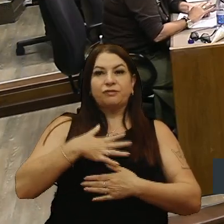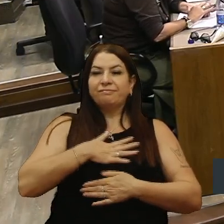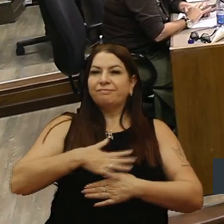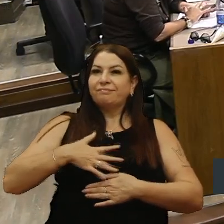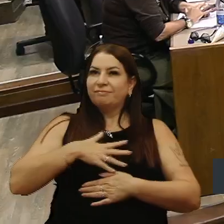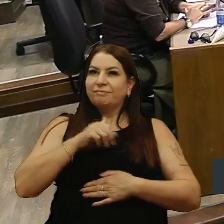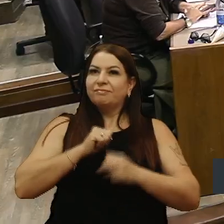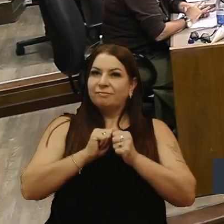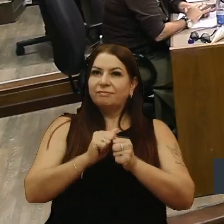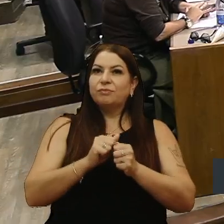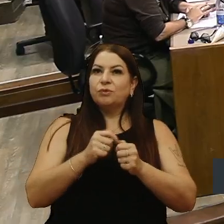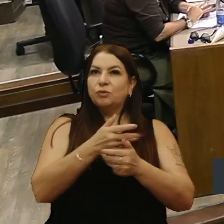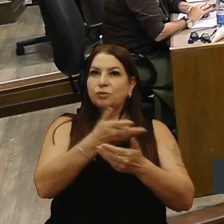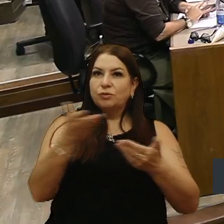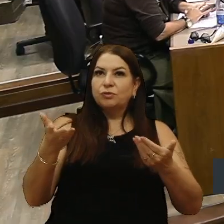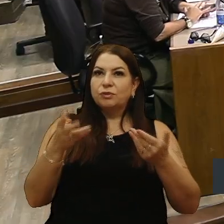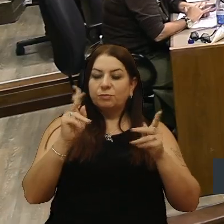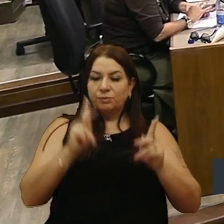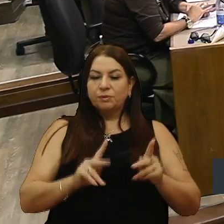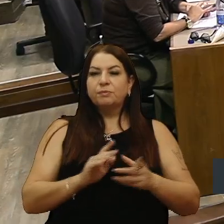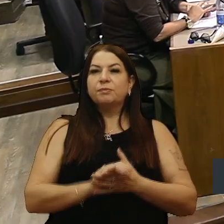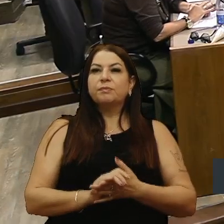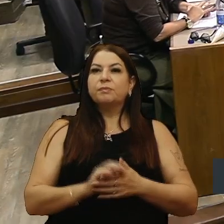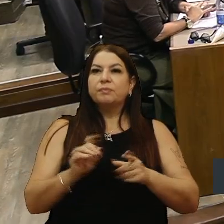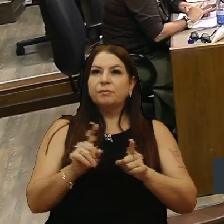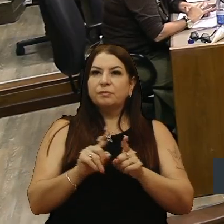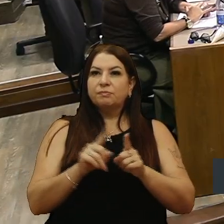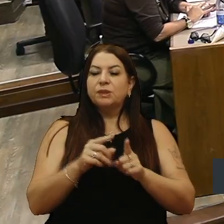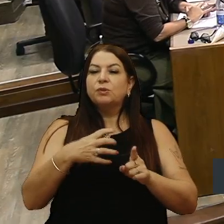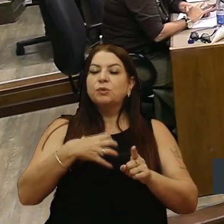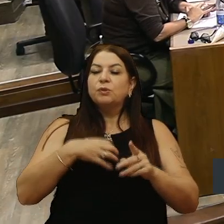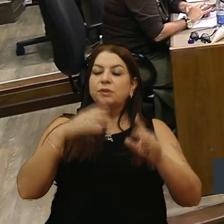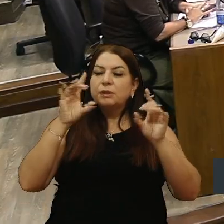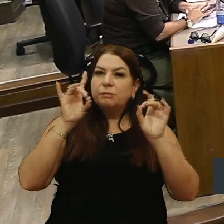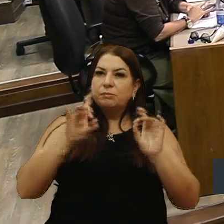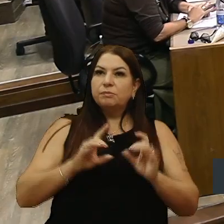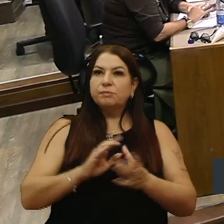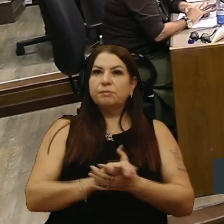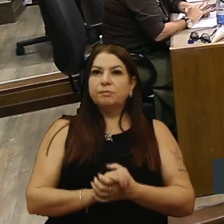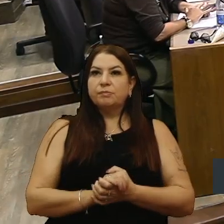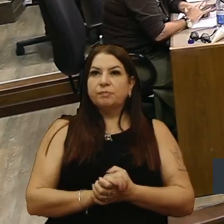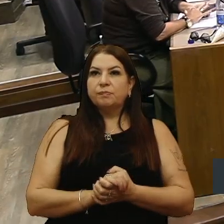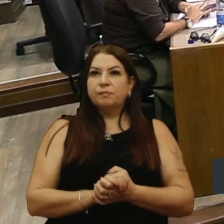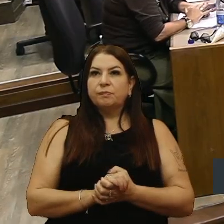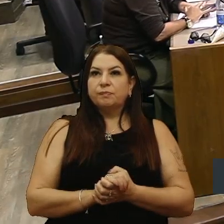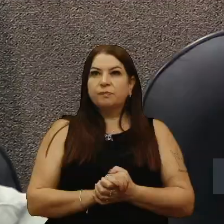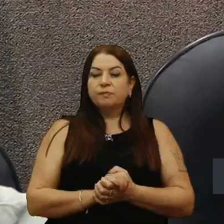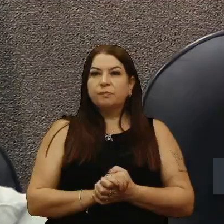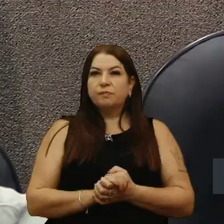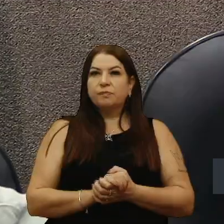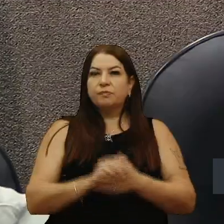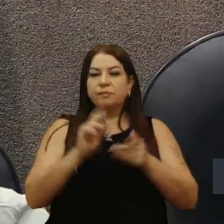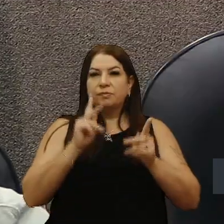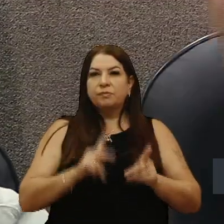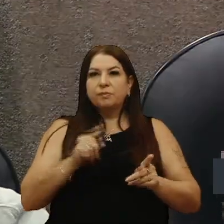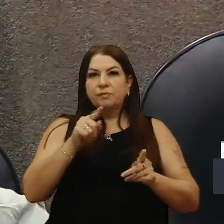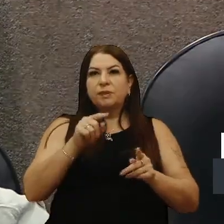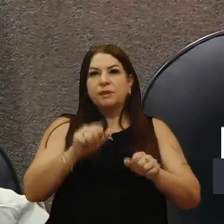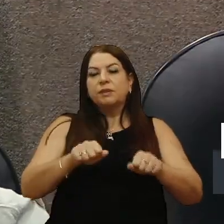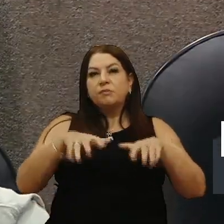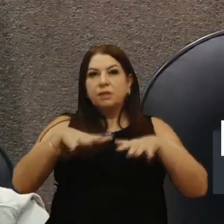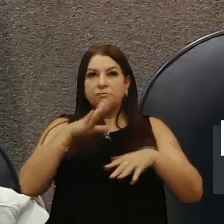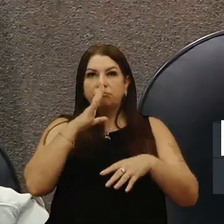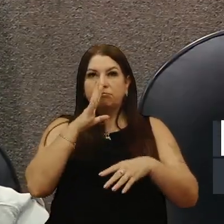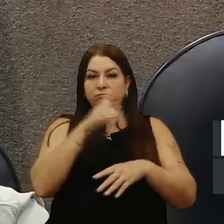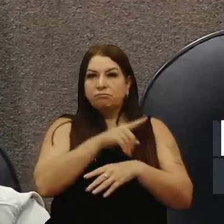casa, juntamente com as vossas excelências e também, de uma forma especial, ao pessoal que está aqui nos